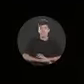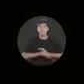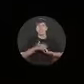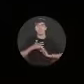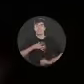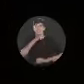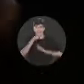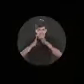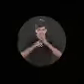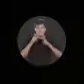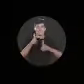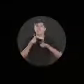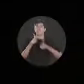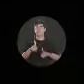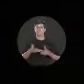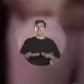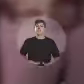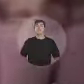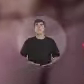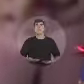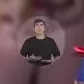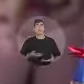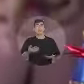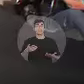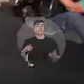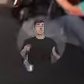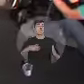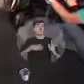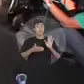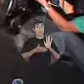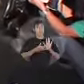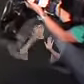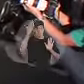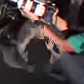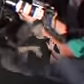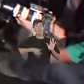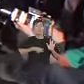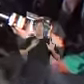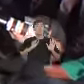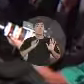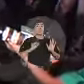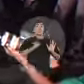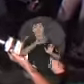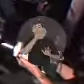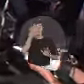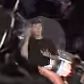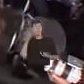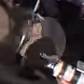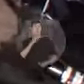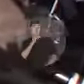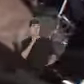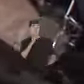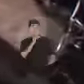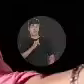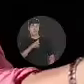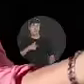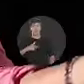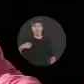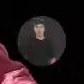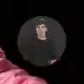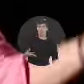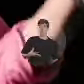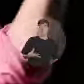para agredir, para atacar. Isso está provando que aqueles que se dizem